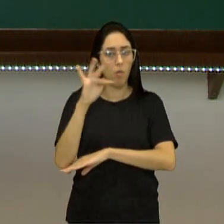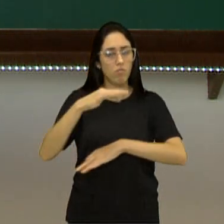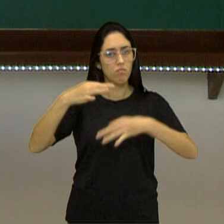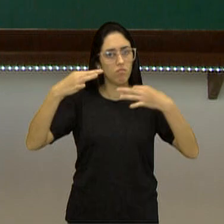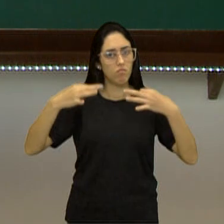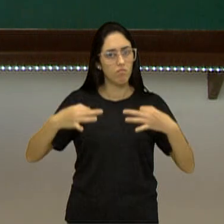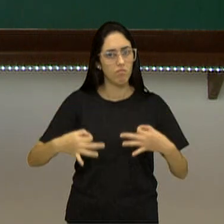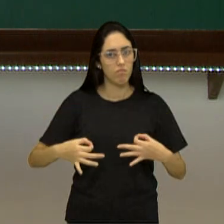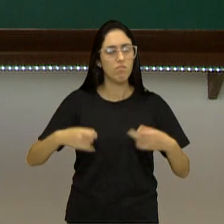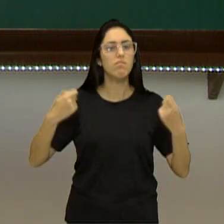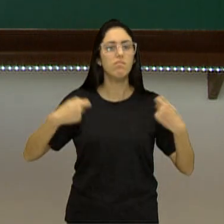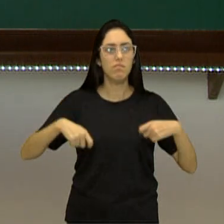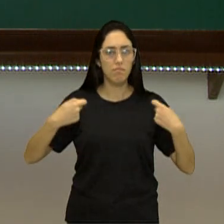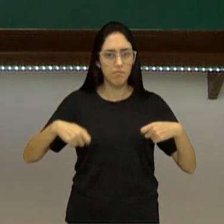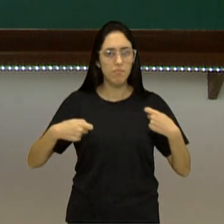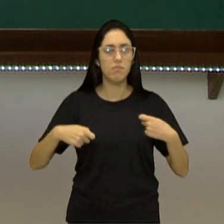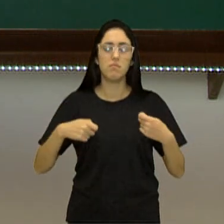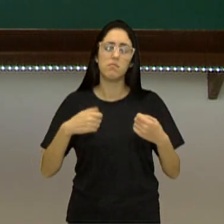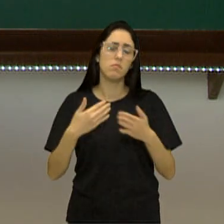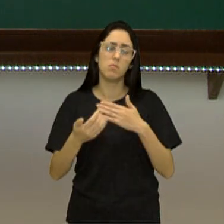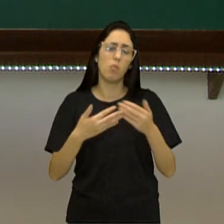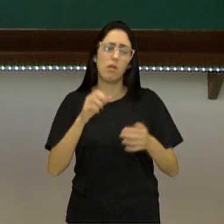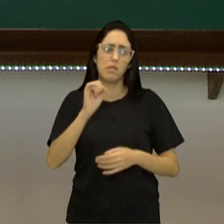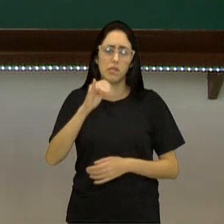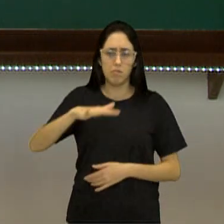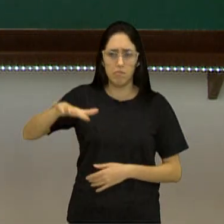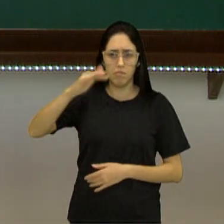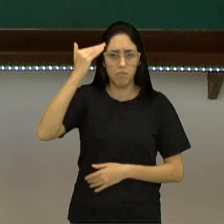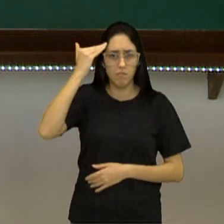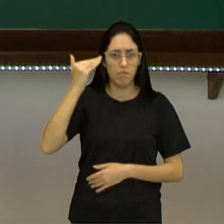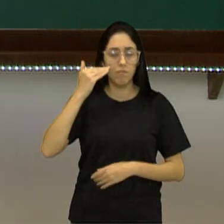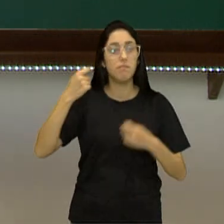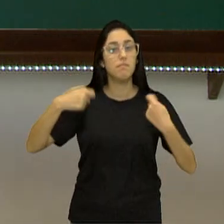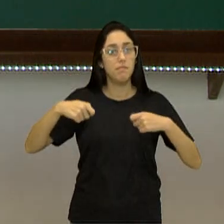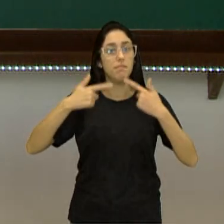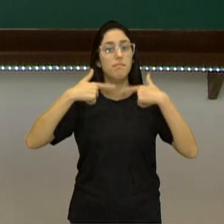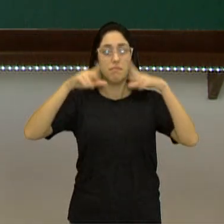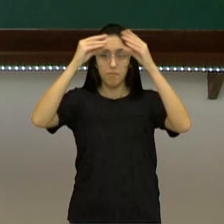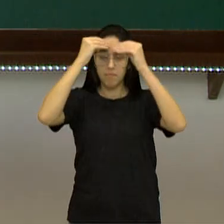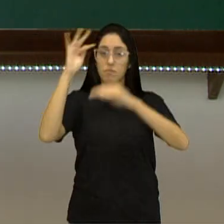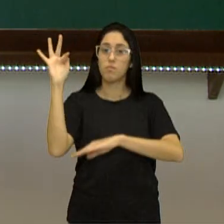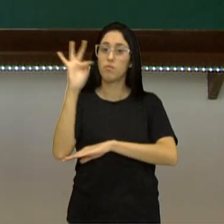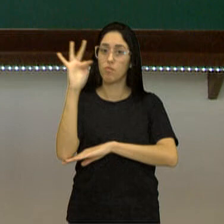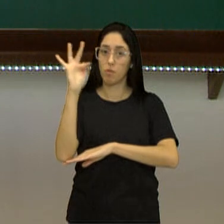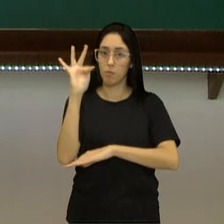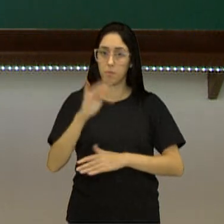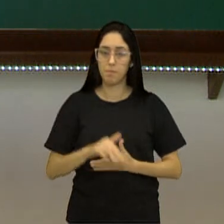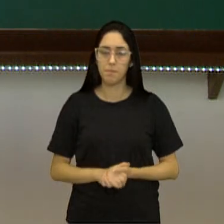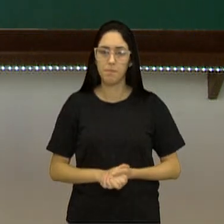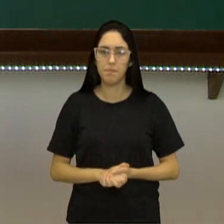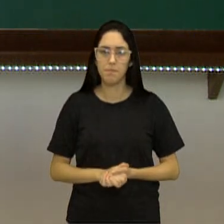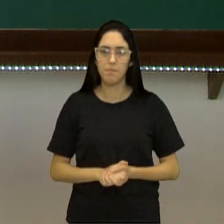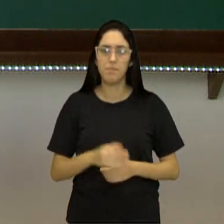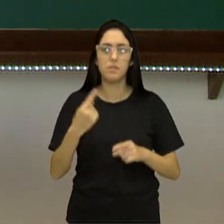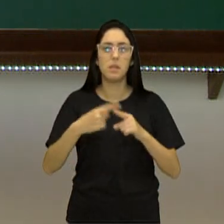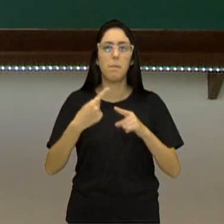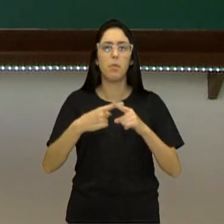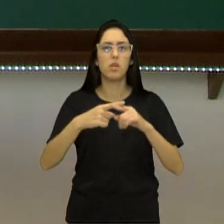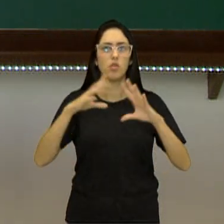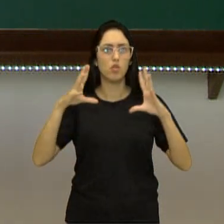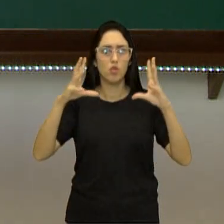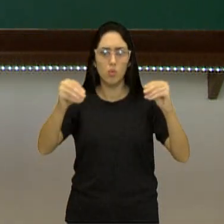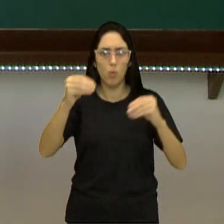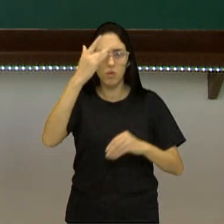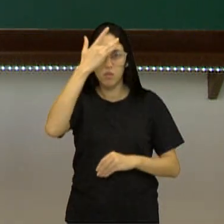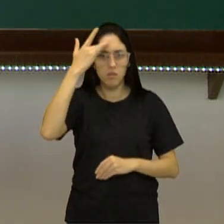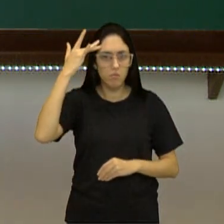linguagem formal. Por mais que seja para um público adolescente, mas a linguagem é formal. Porque nem todos vão fazer